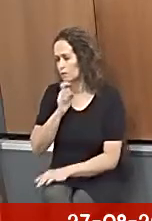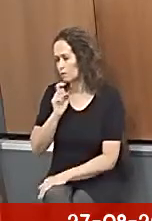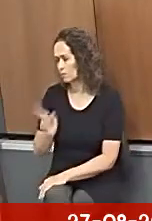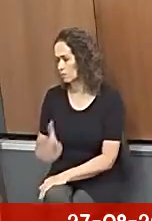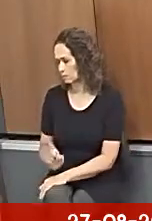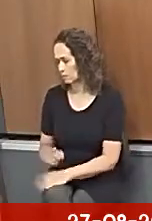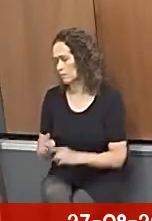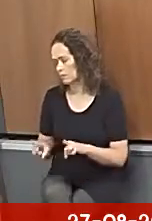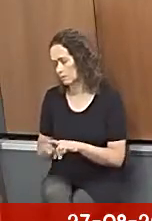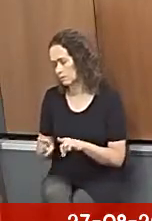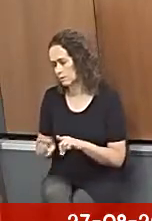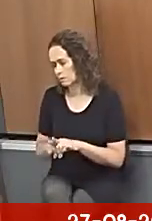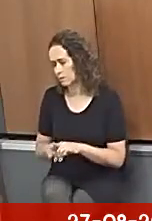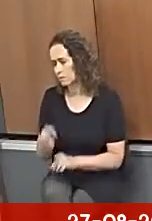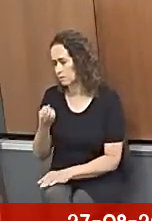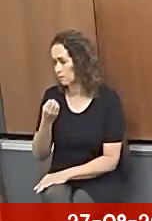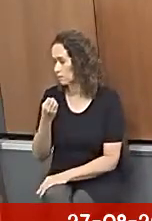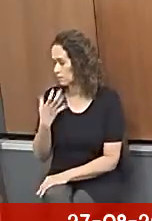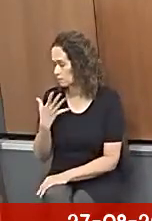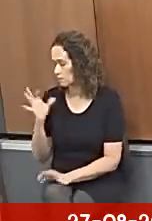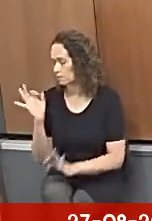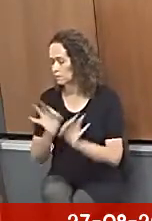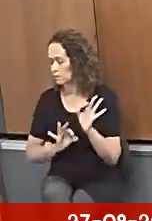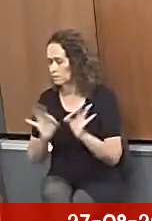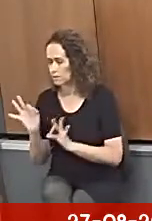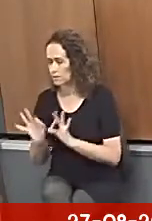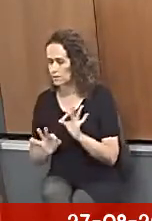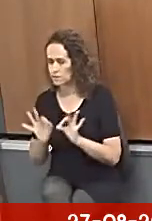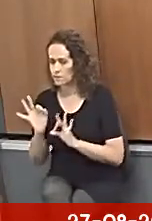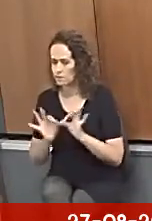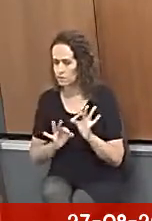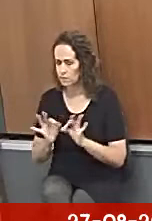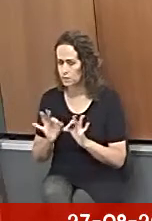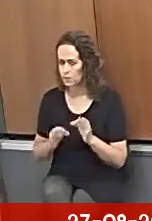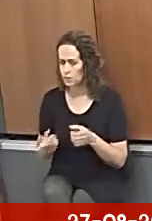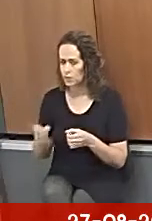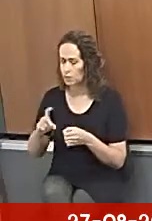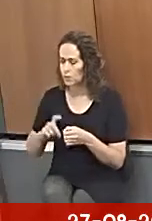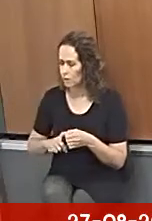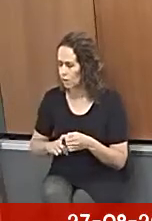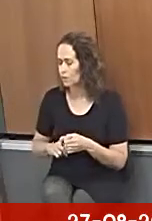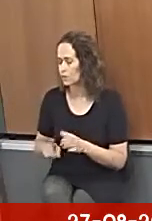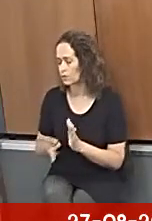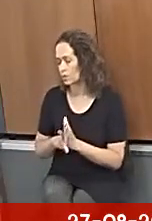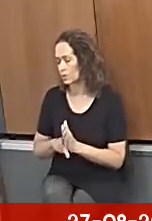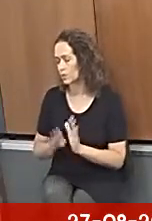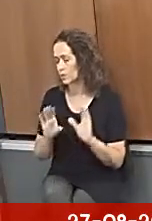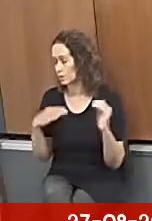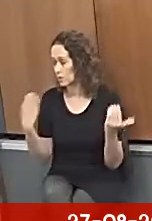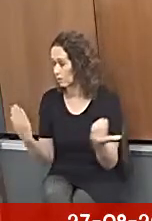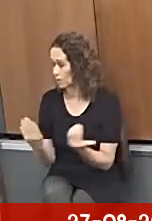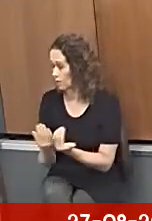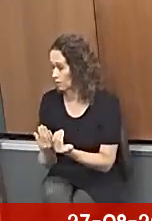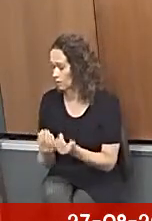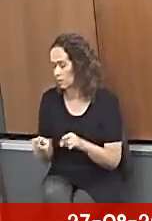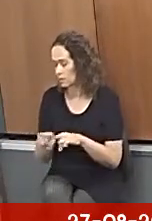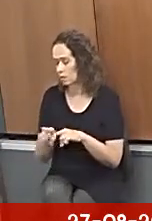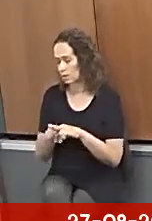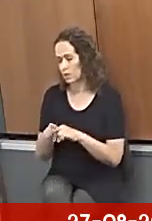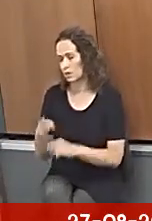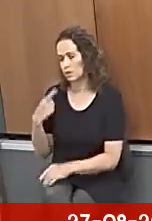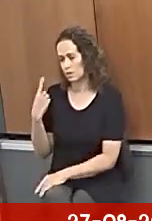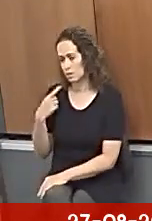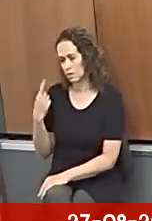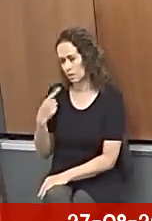que faz uma boa gestão né do contrato de ppp do mineirão e acima de tudo o deputado é o porto